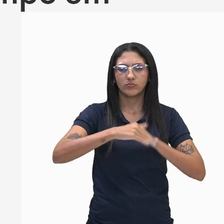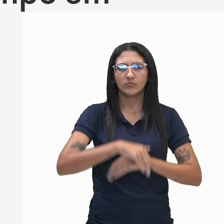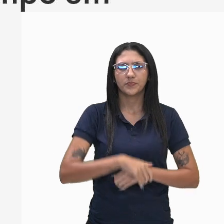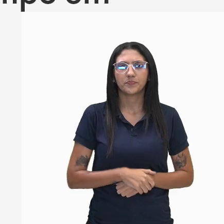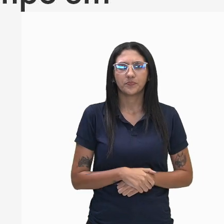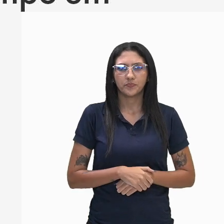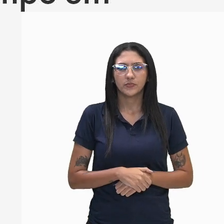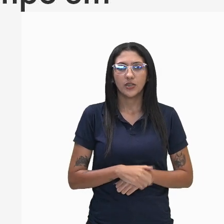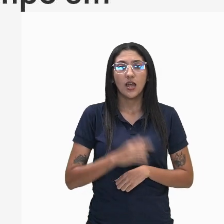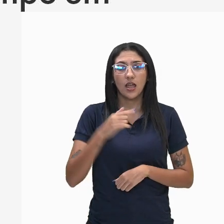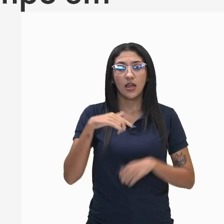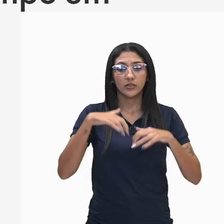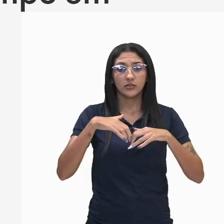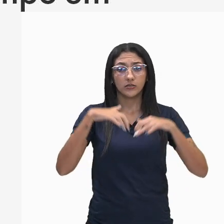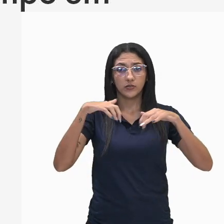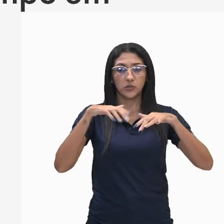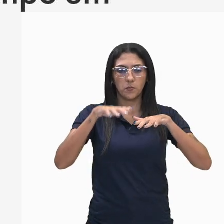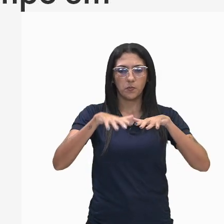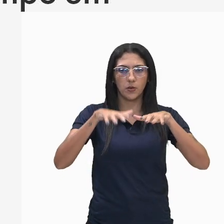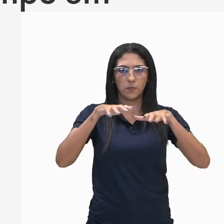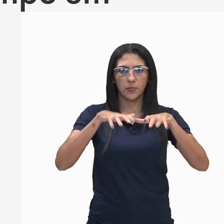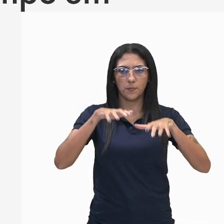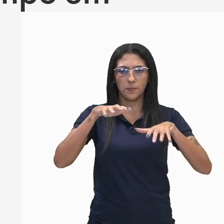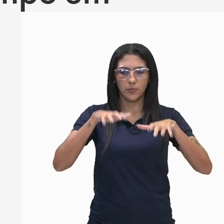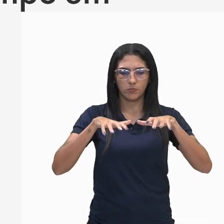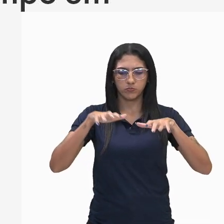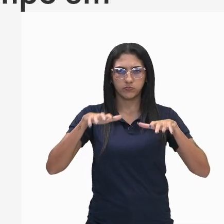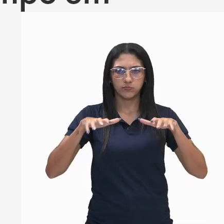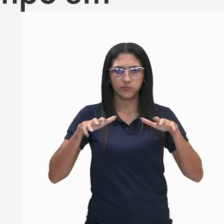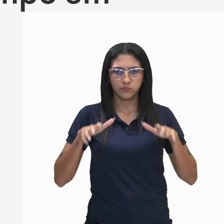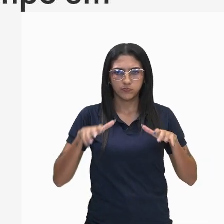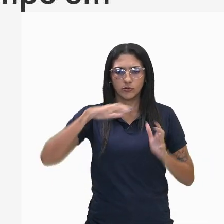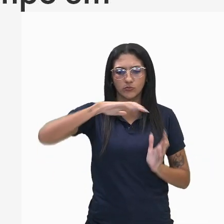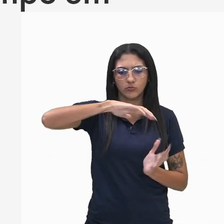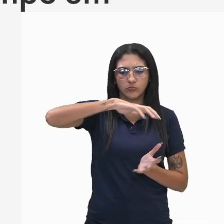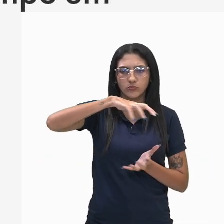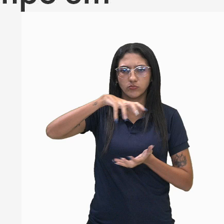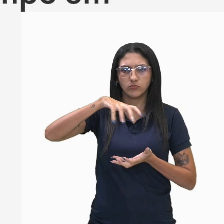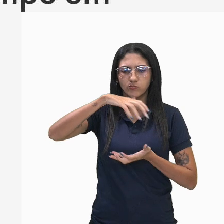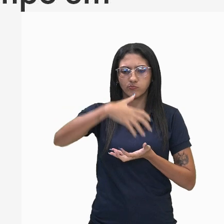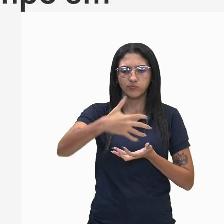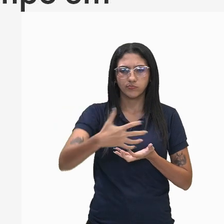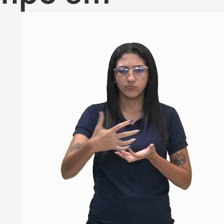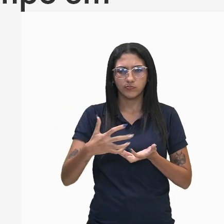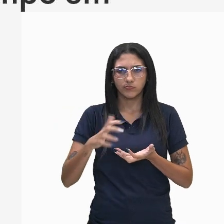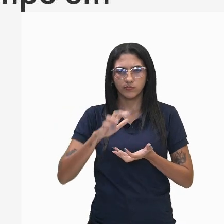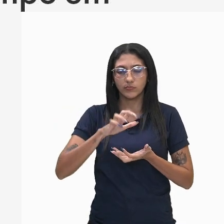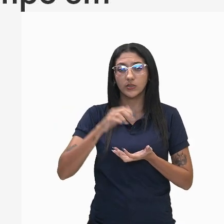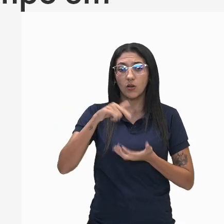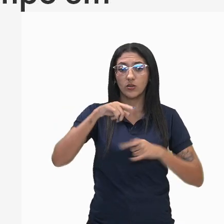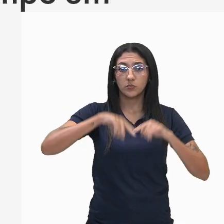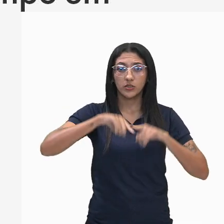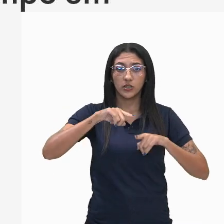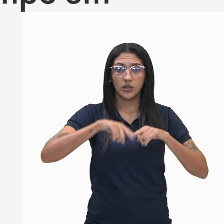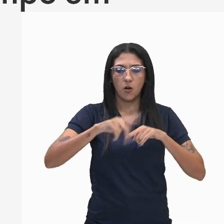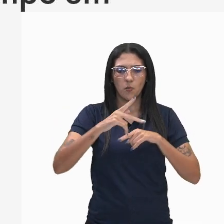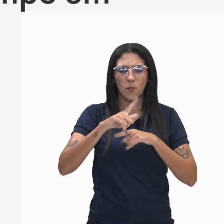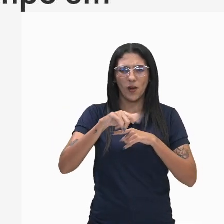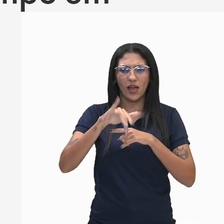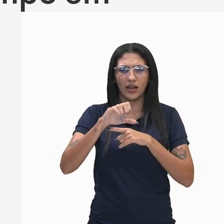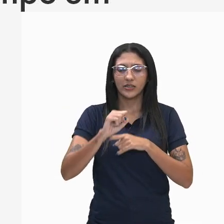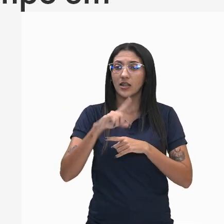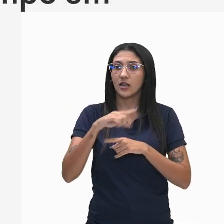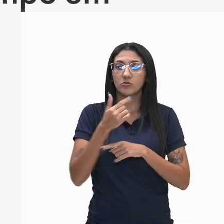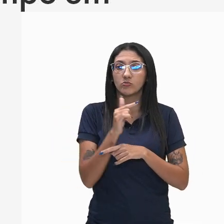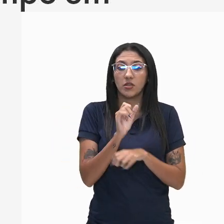é dividida em placas que flutuam sobre o magma subjacente. Essas placas não são